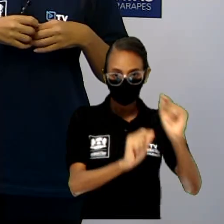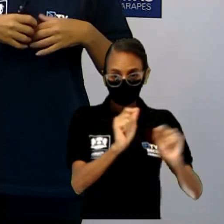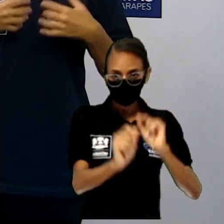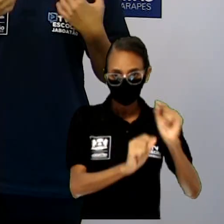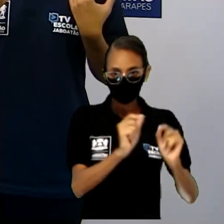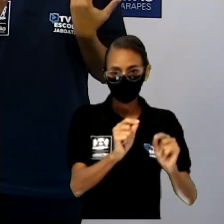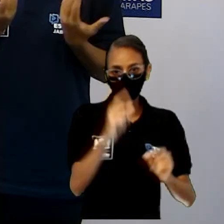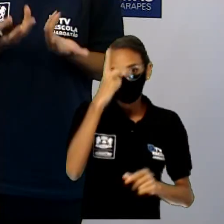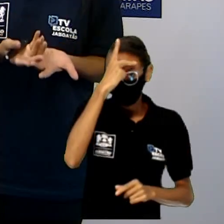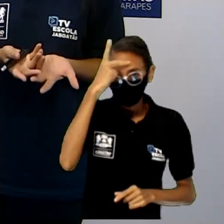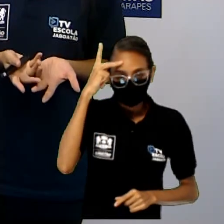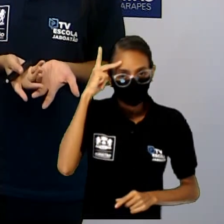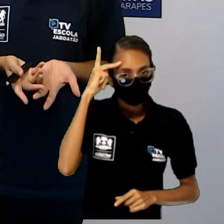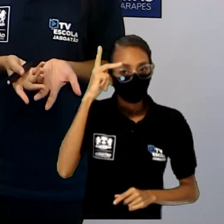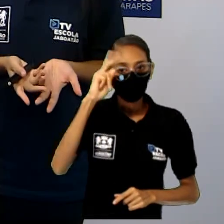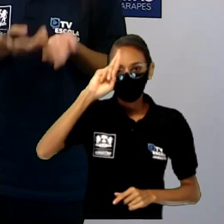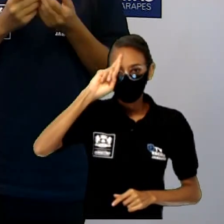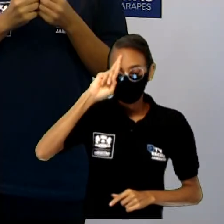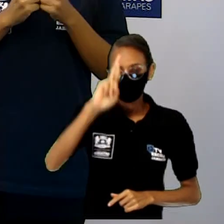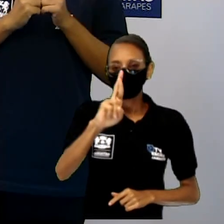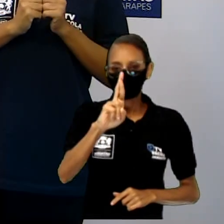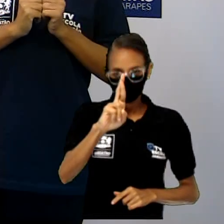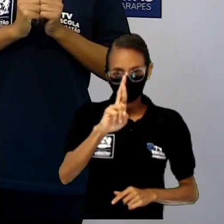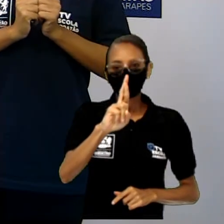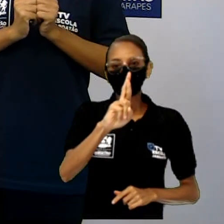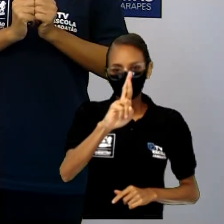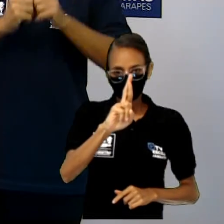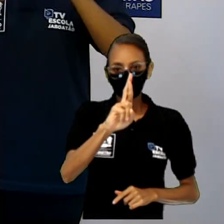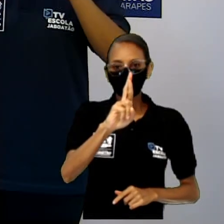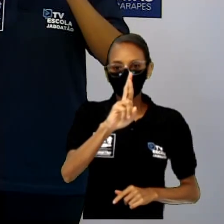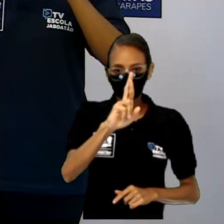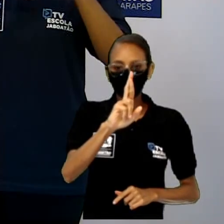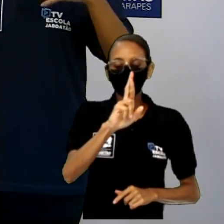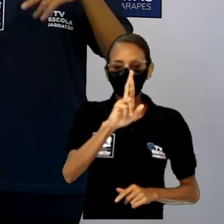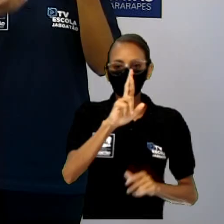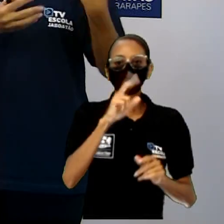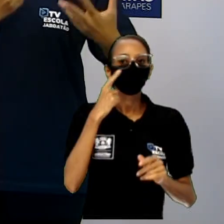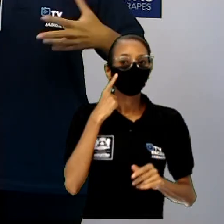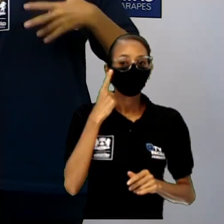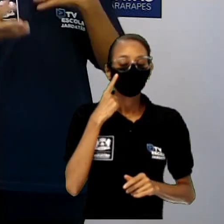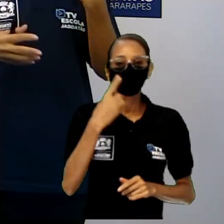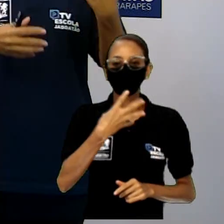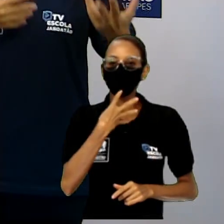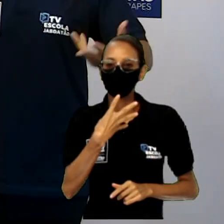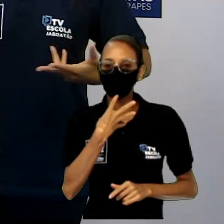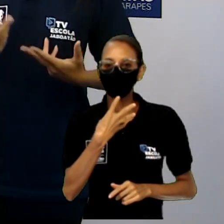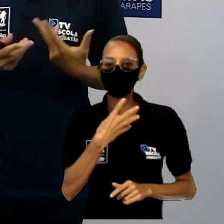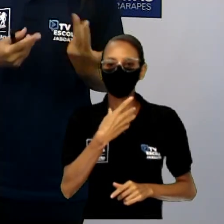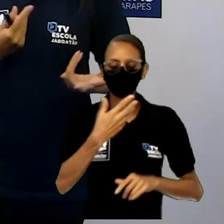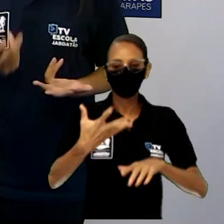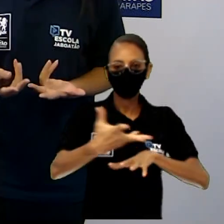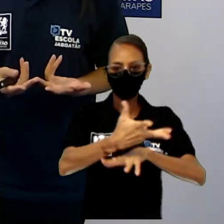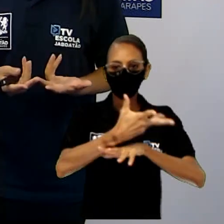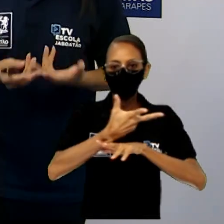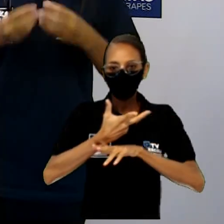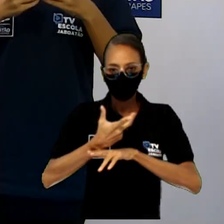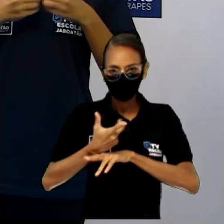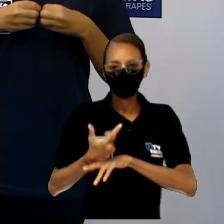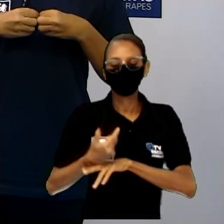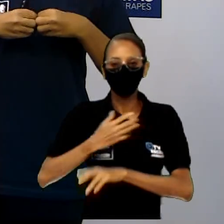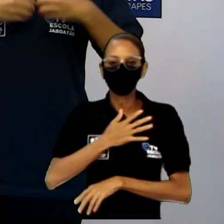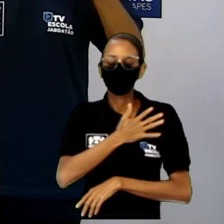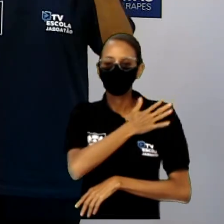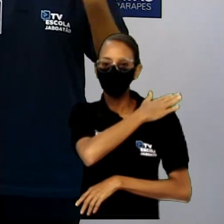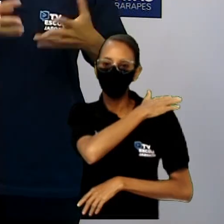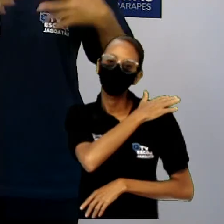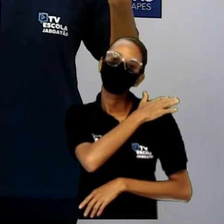que tinham uma grande autoridade ali entre os hebreus e eles eram bastante conhecidos pelas suas habilidades militares. Ou